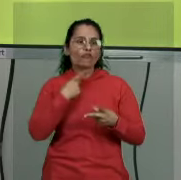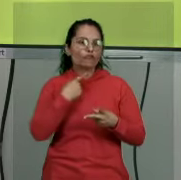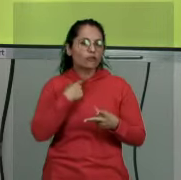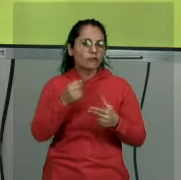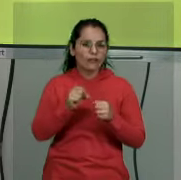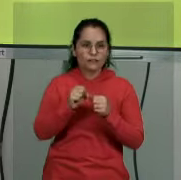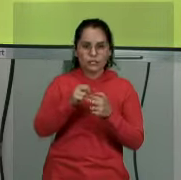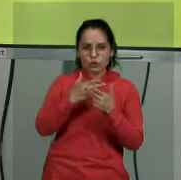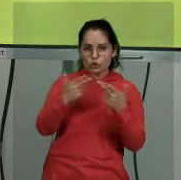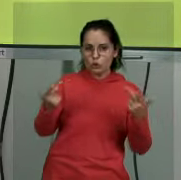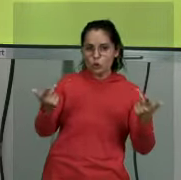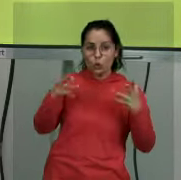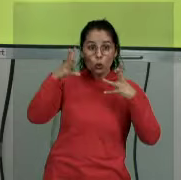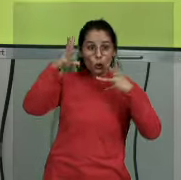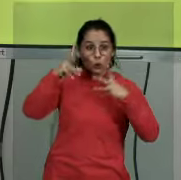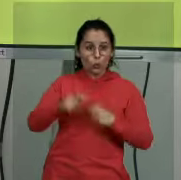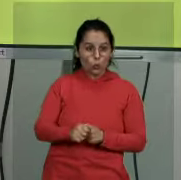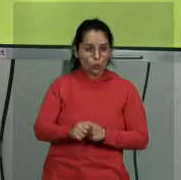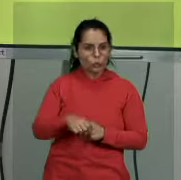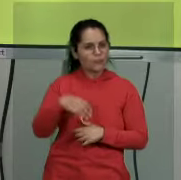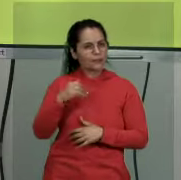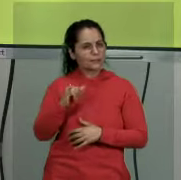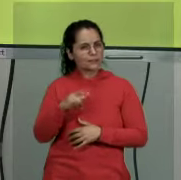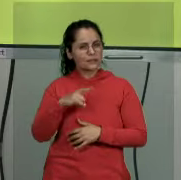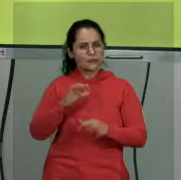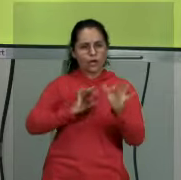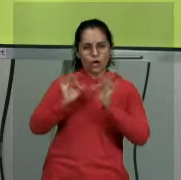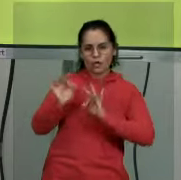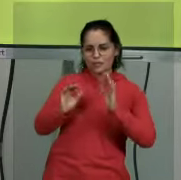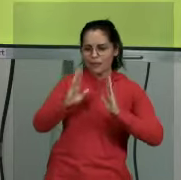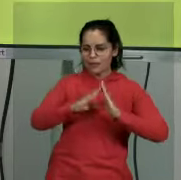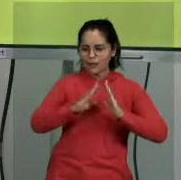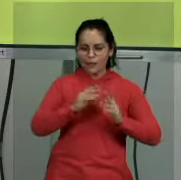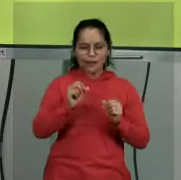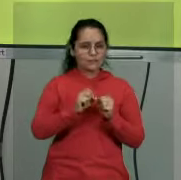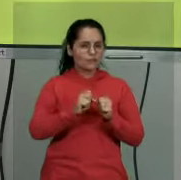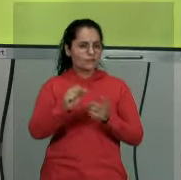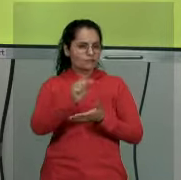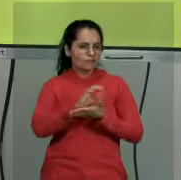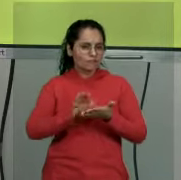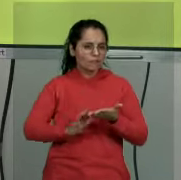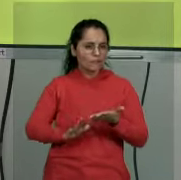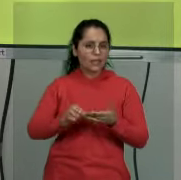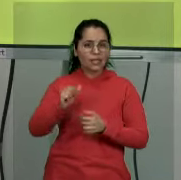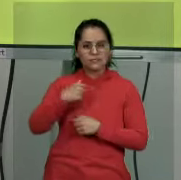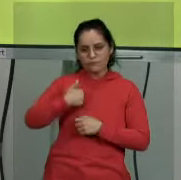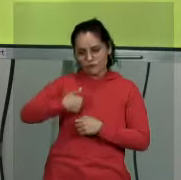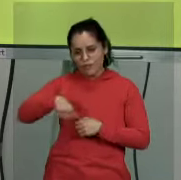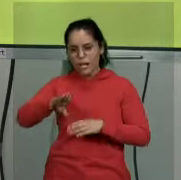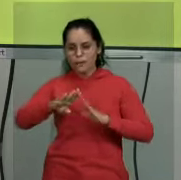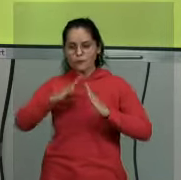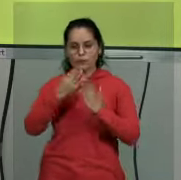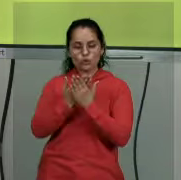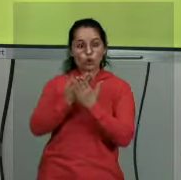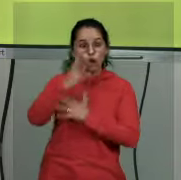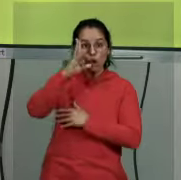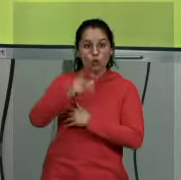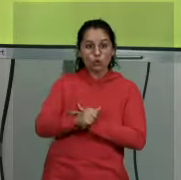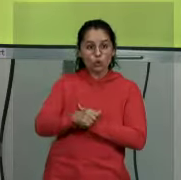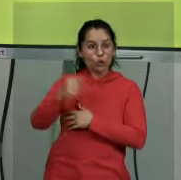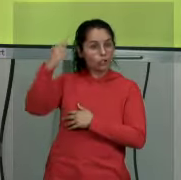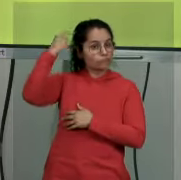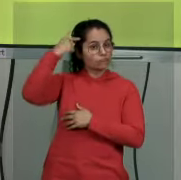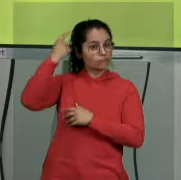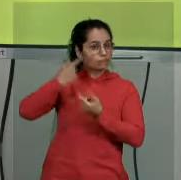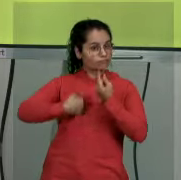tudo. Se você vai organizar uma casa, se você vai fazer um dever de casa, se você vai para a escola, tudo isso, o sistema